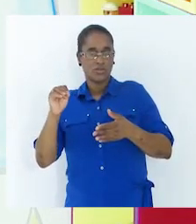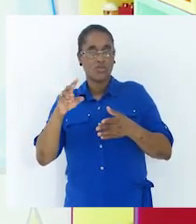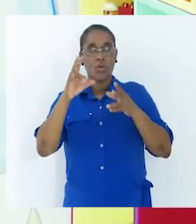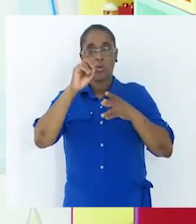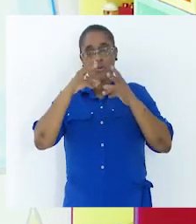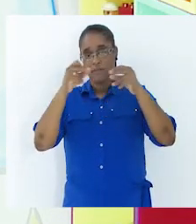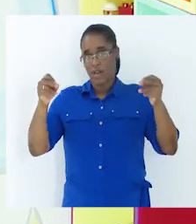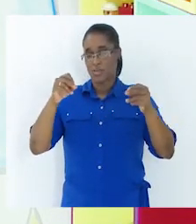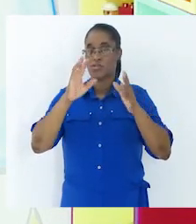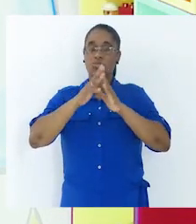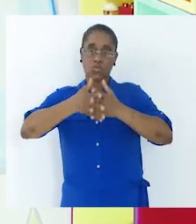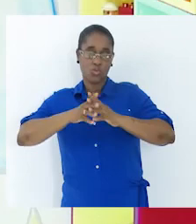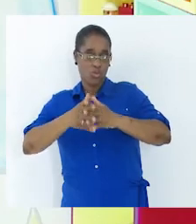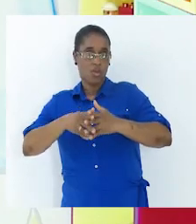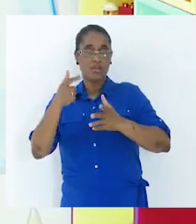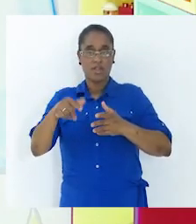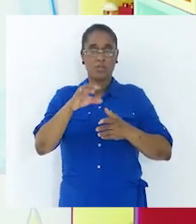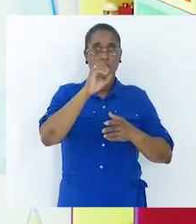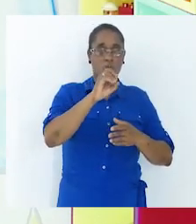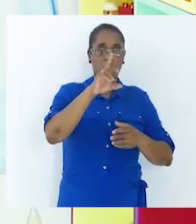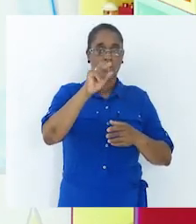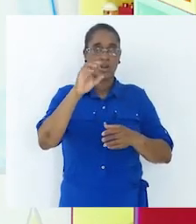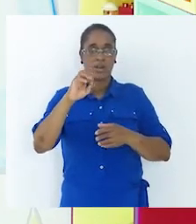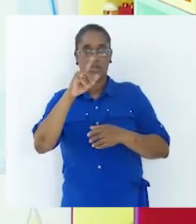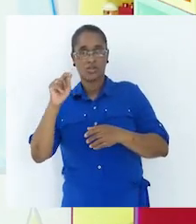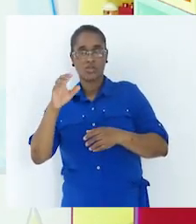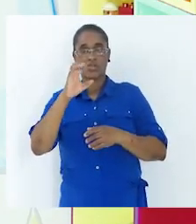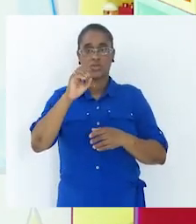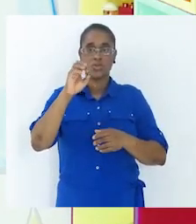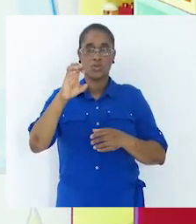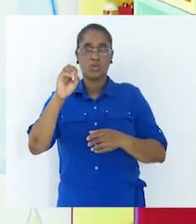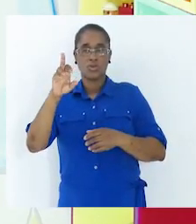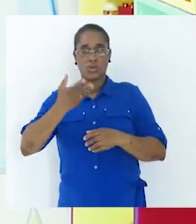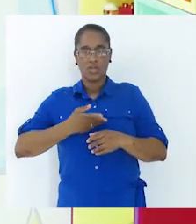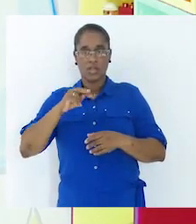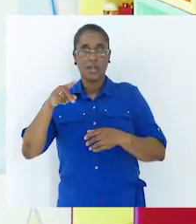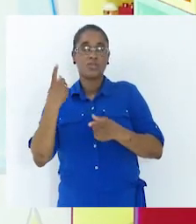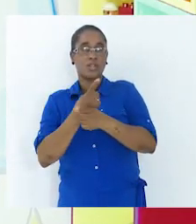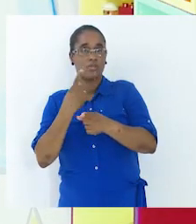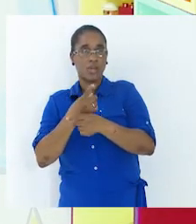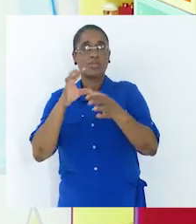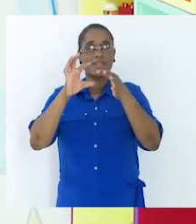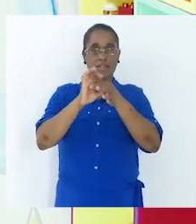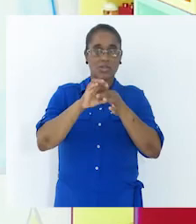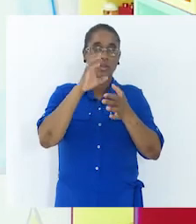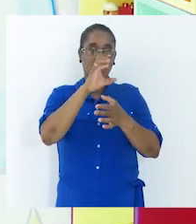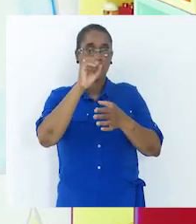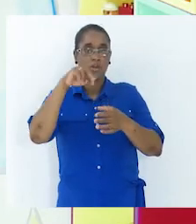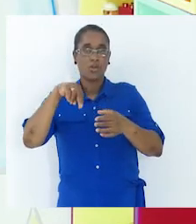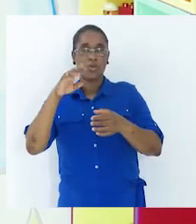quanto à estrutura, tendo orações coordenadas e com o seu elemento conector, que são conjunções